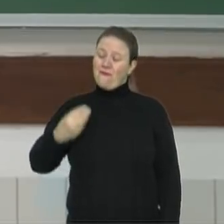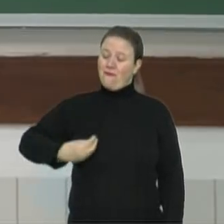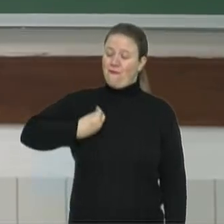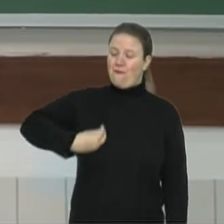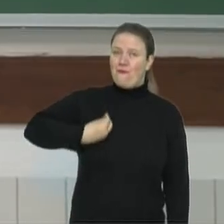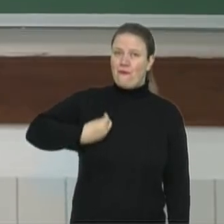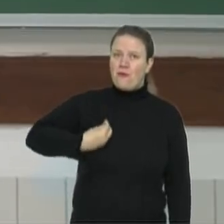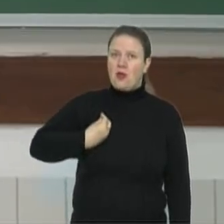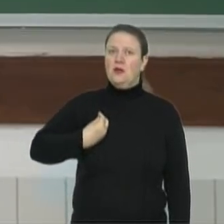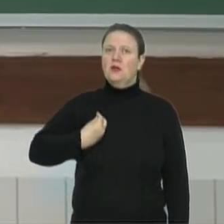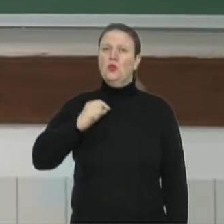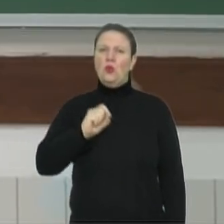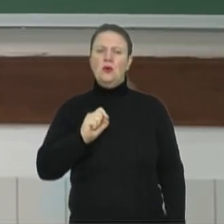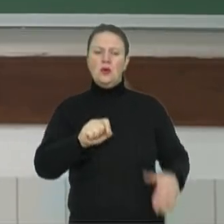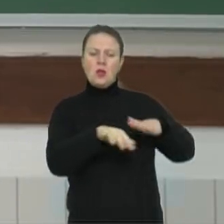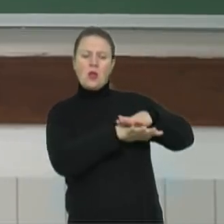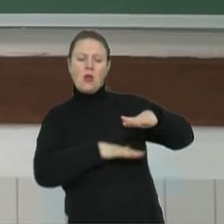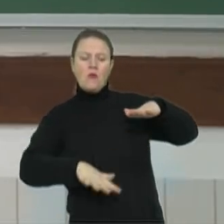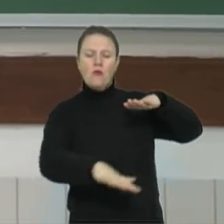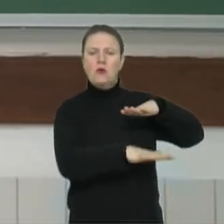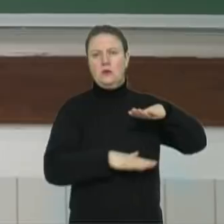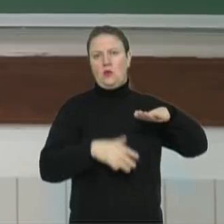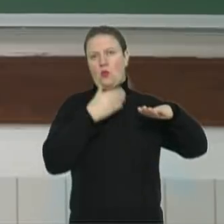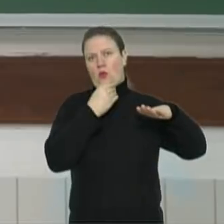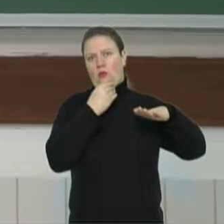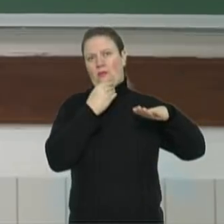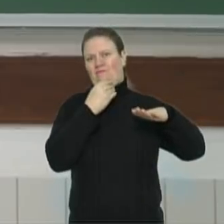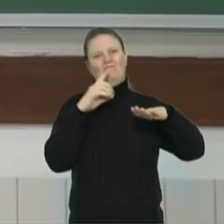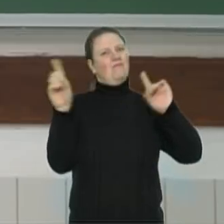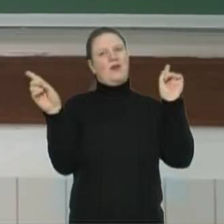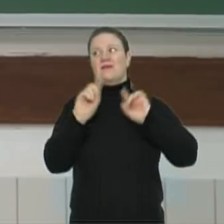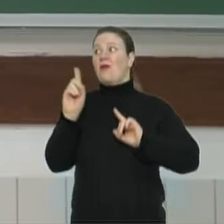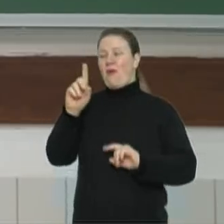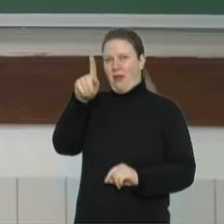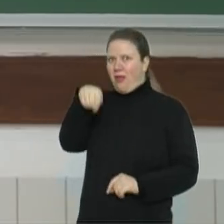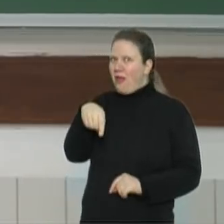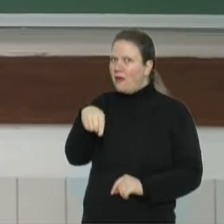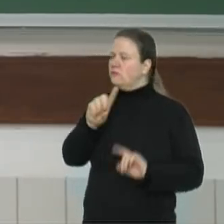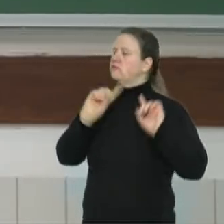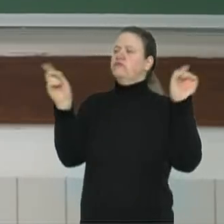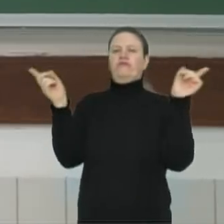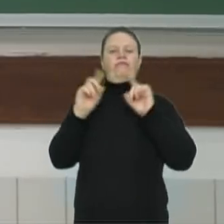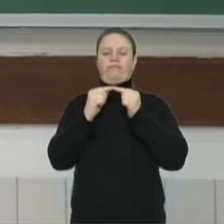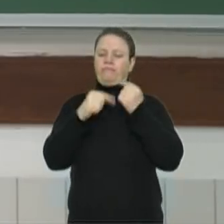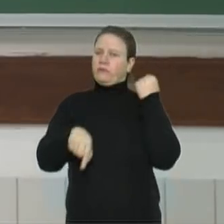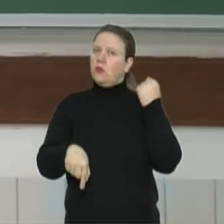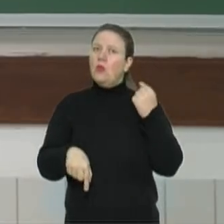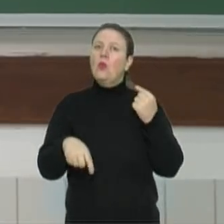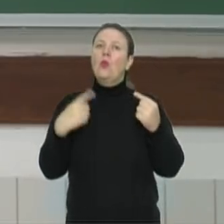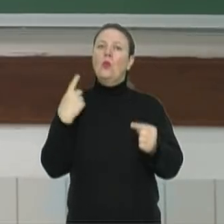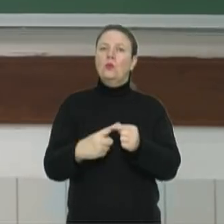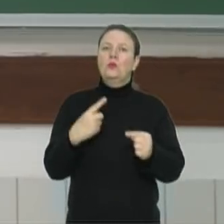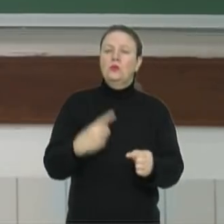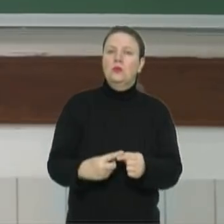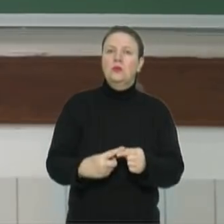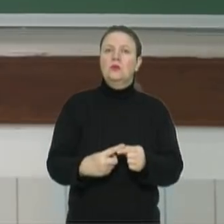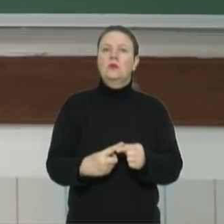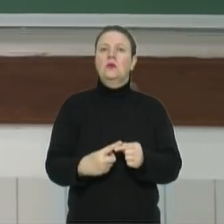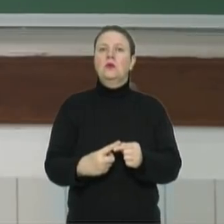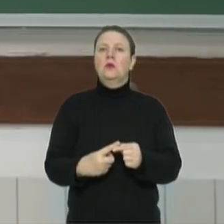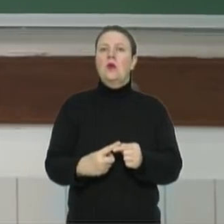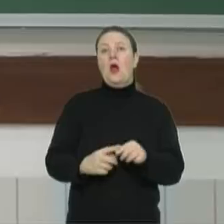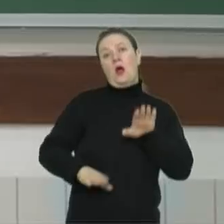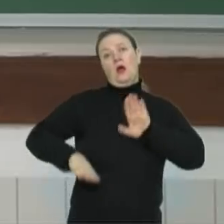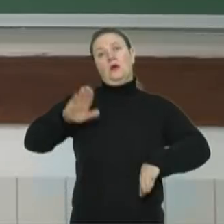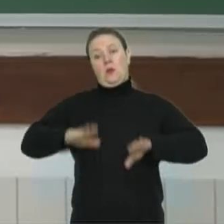sendo inferiorizada perante o homem, mas não que ela é inferior ao homem. E se, né, apenas está sendo, pode não